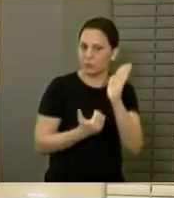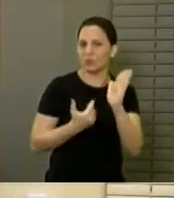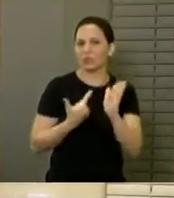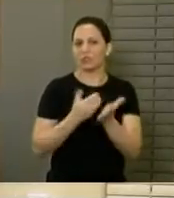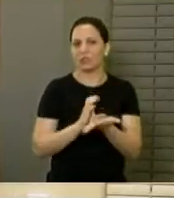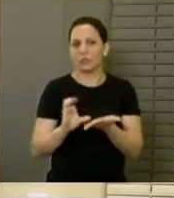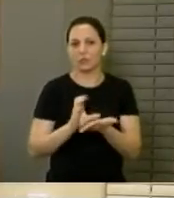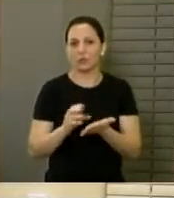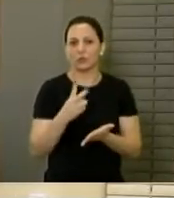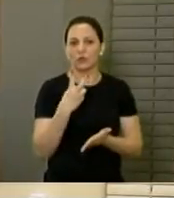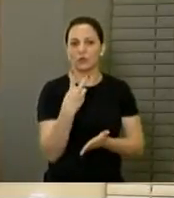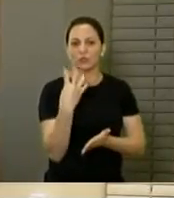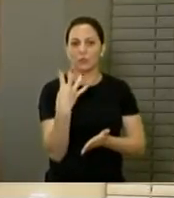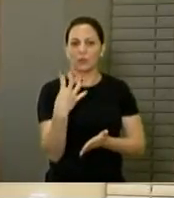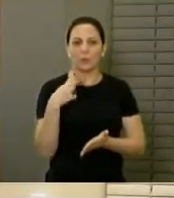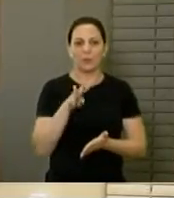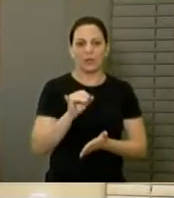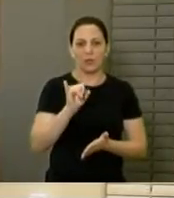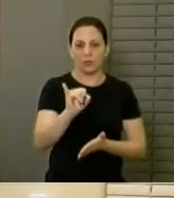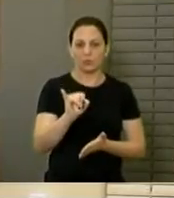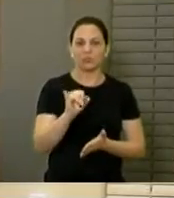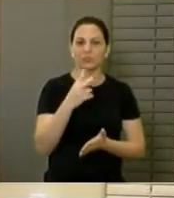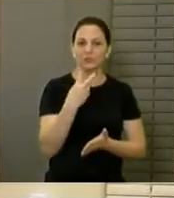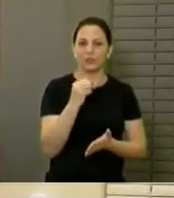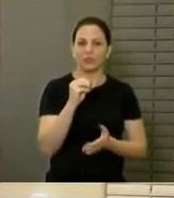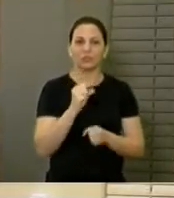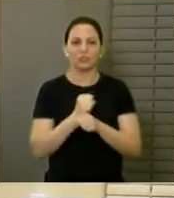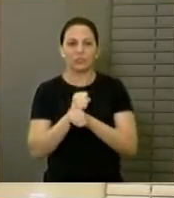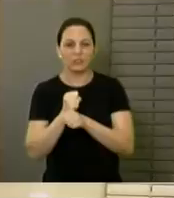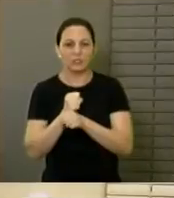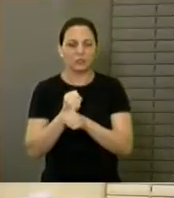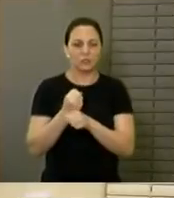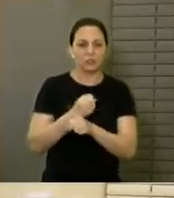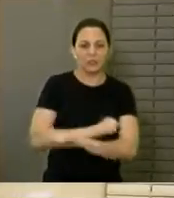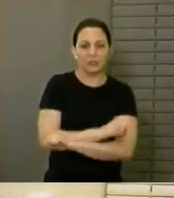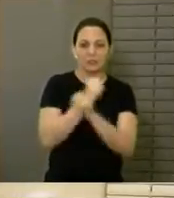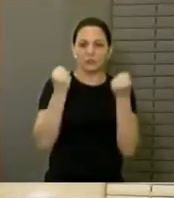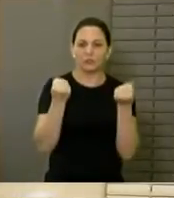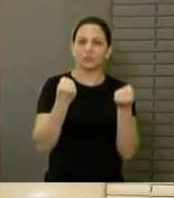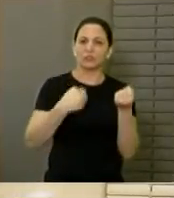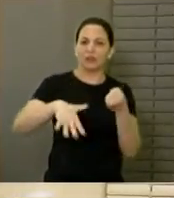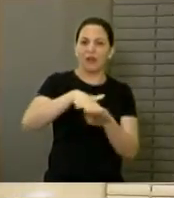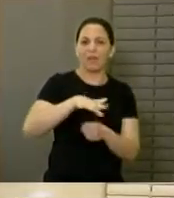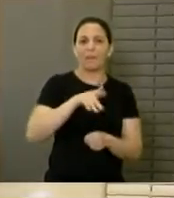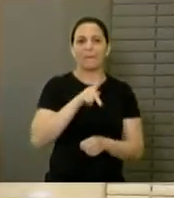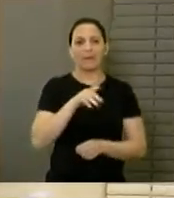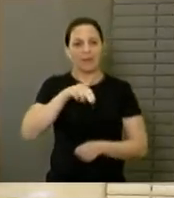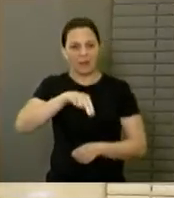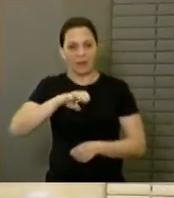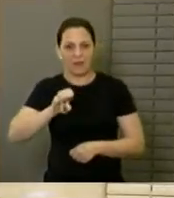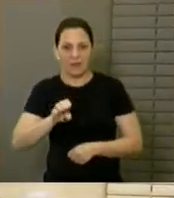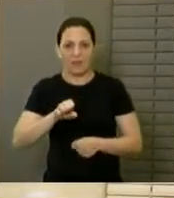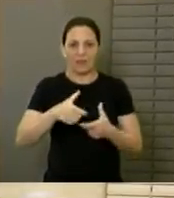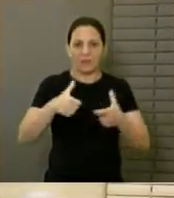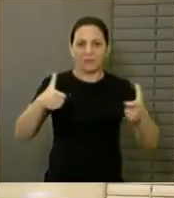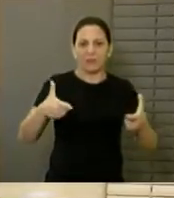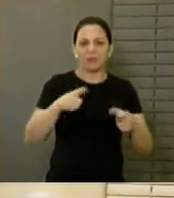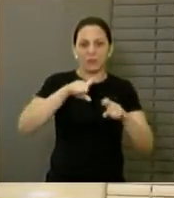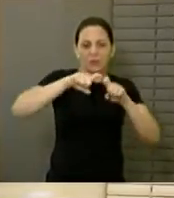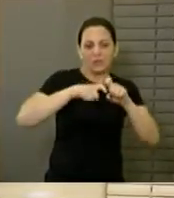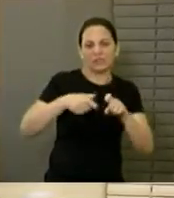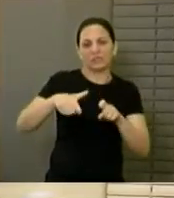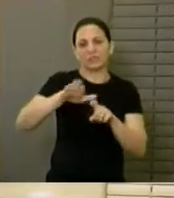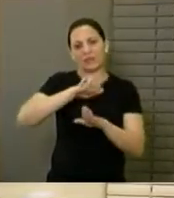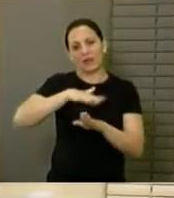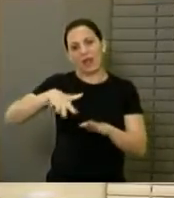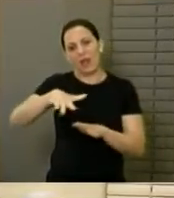a 24 bilhões de reais em 20 anos, inviabilizando as metas do Plano Nacional de Educação e ampliando a crise no setor.